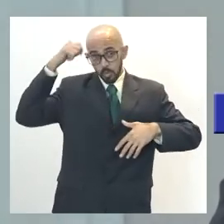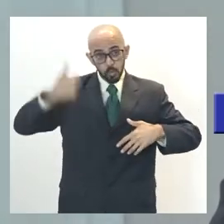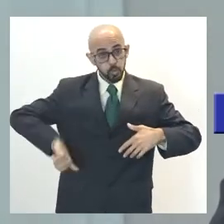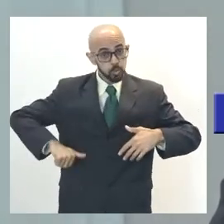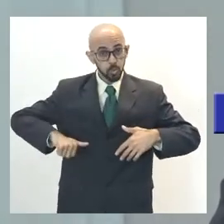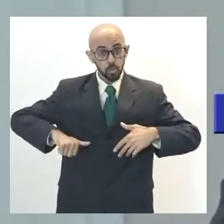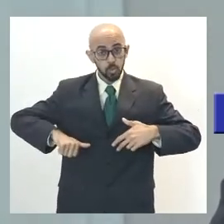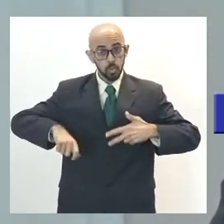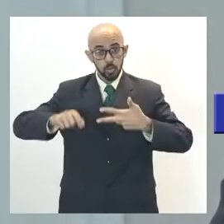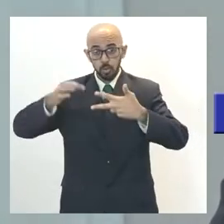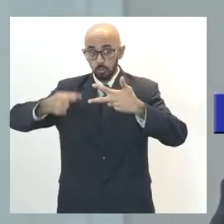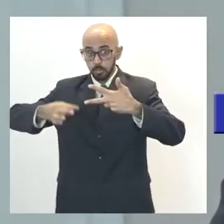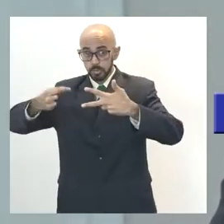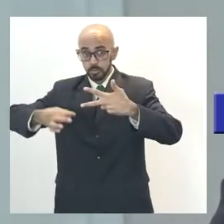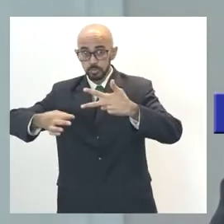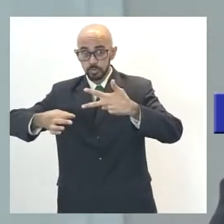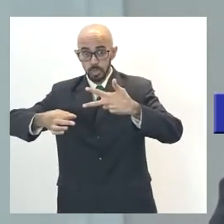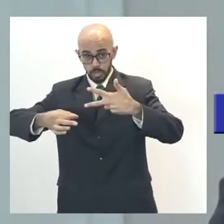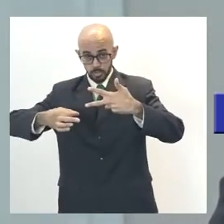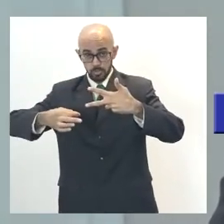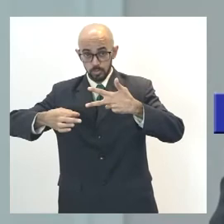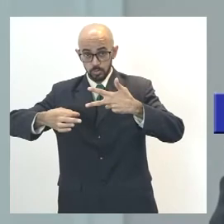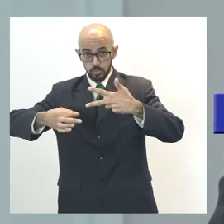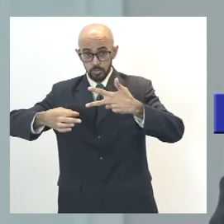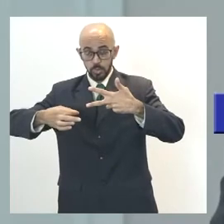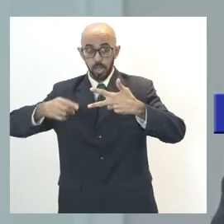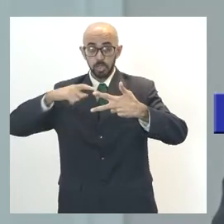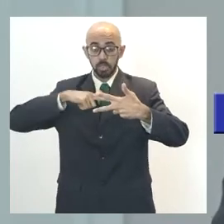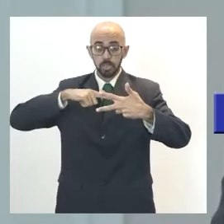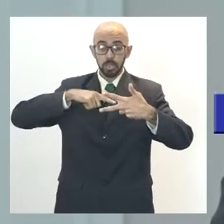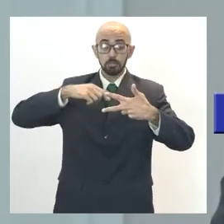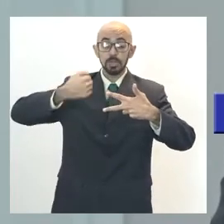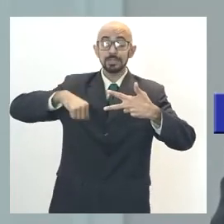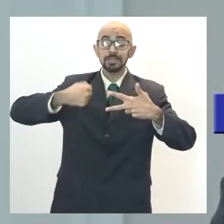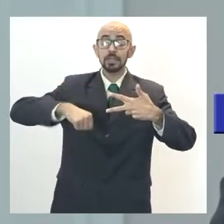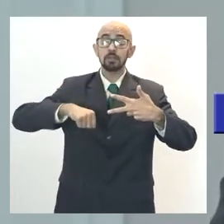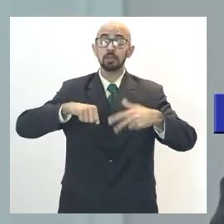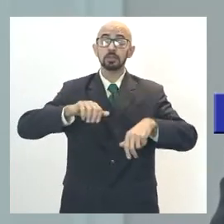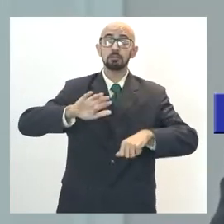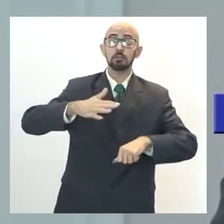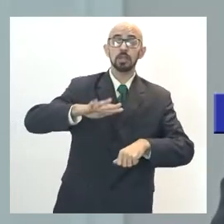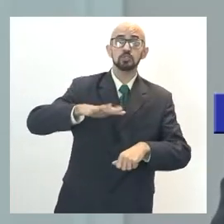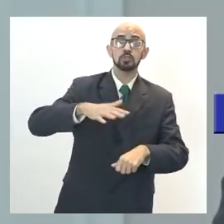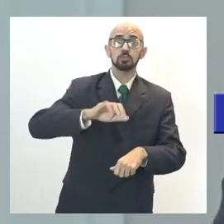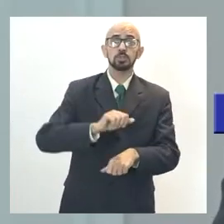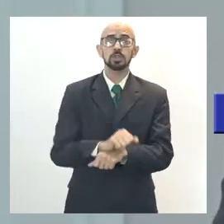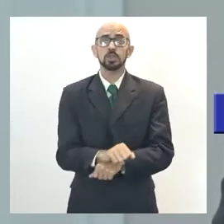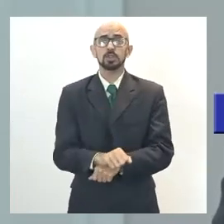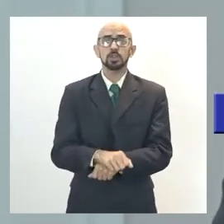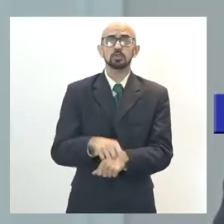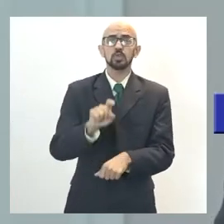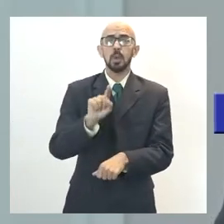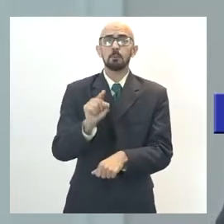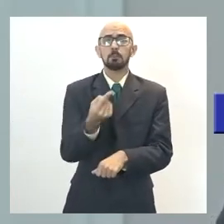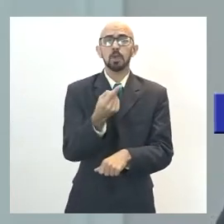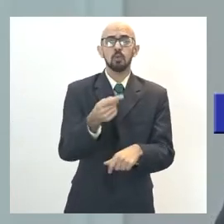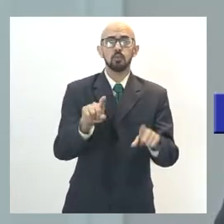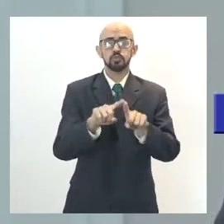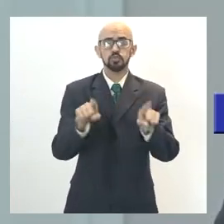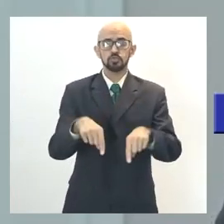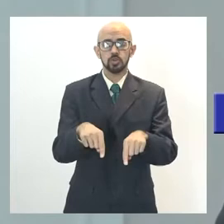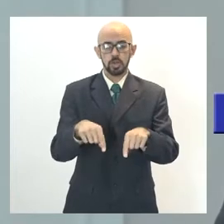casa são cerca de ir deveriam ser cerca dia mil magistrados